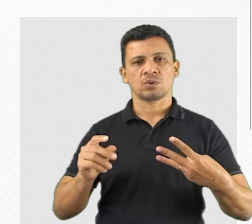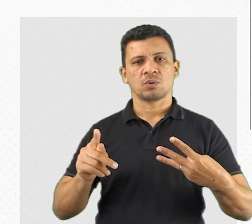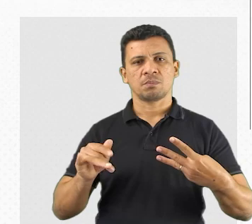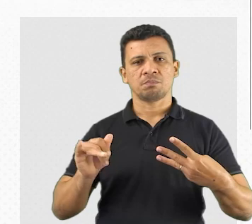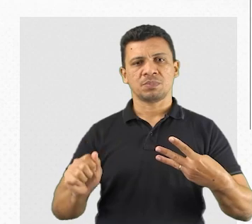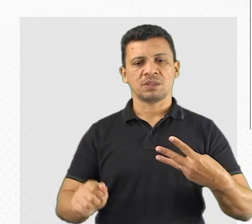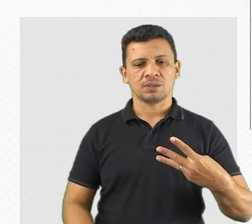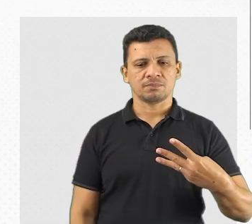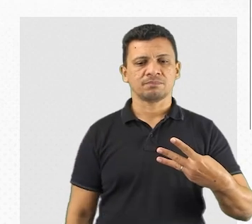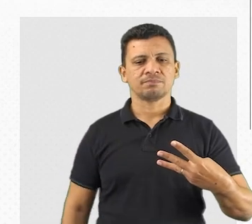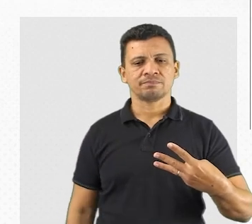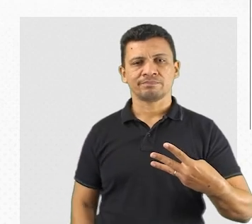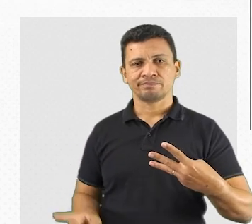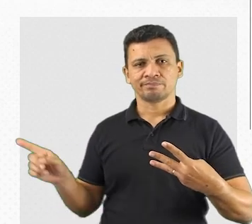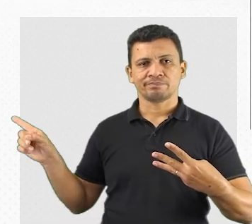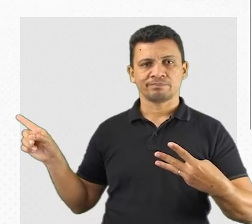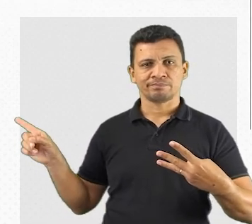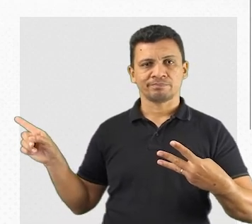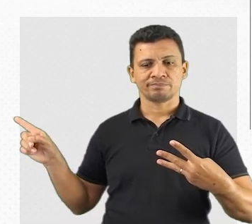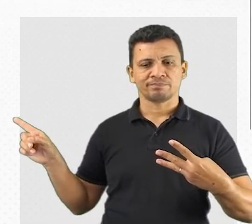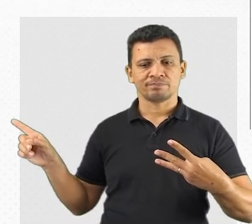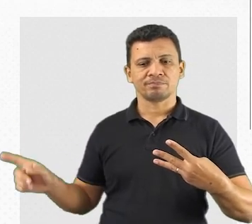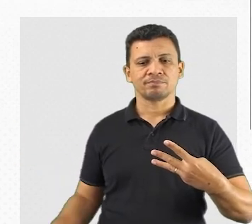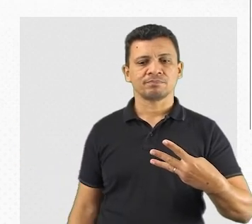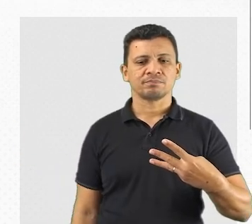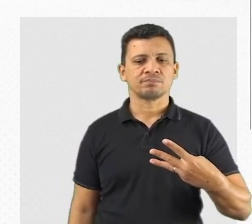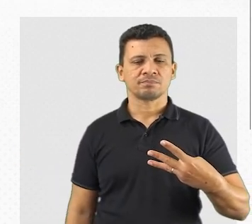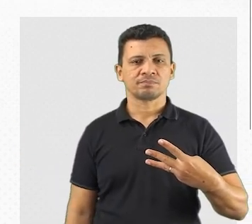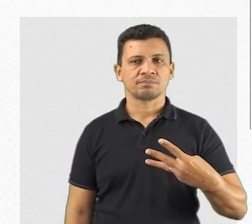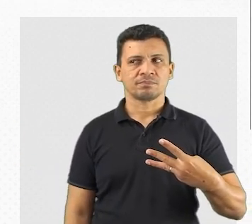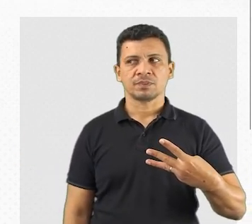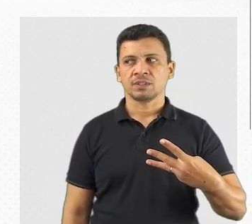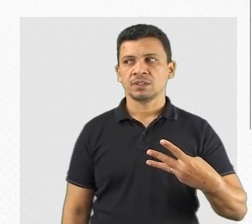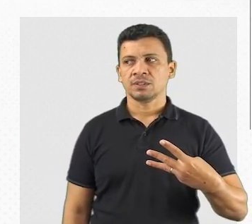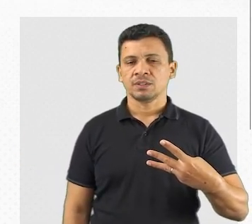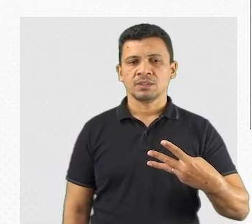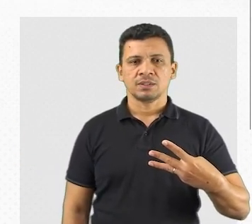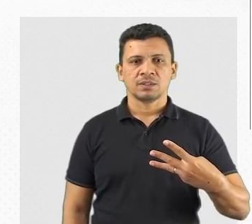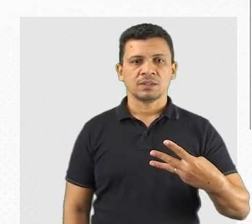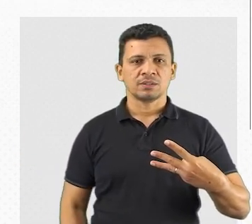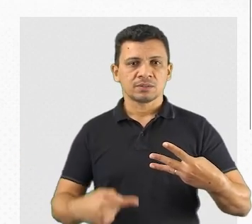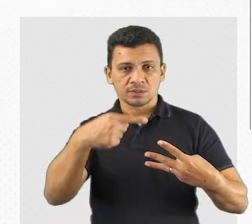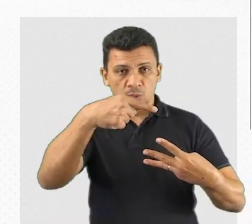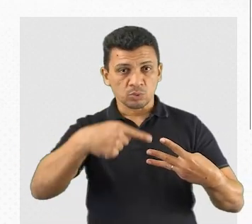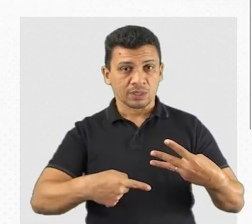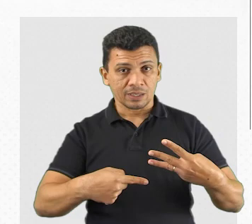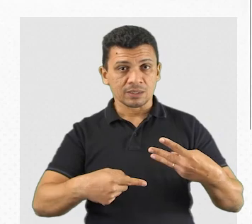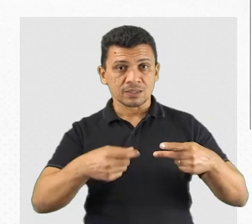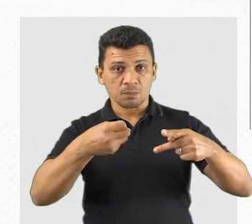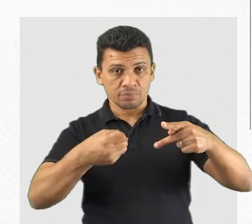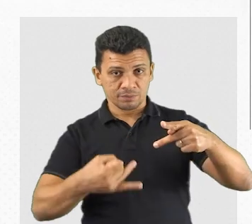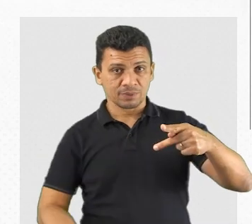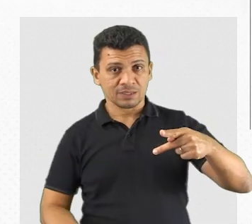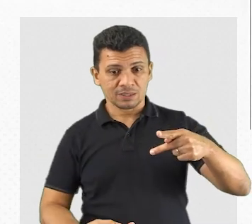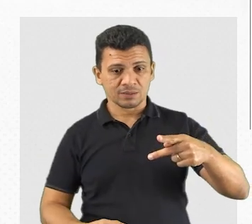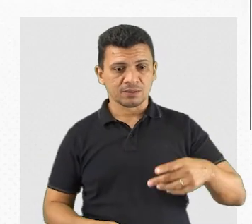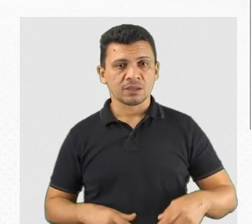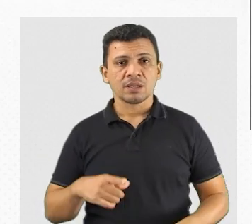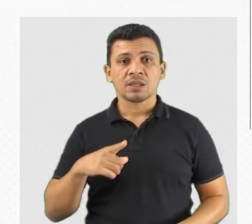também chamada de ebuliometria. Pessoal, são três propriedades aqui, né? Ainda existe também